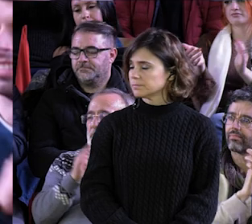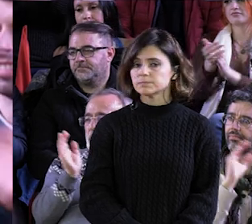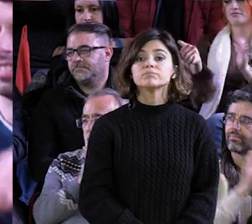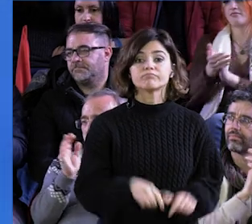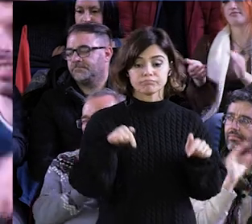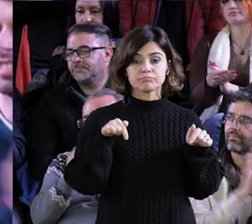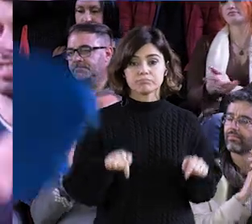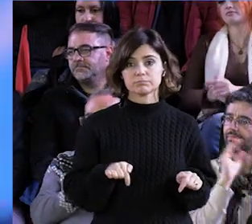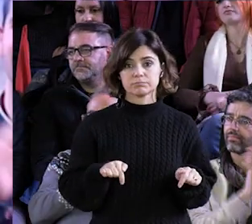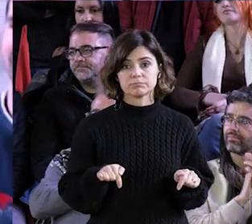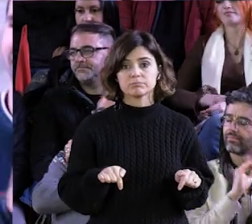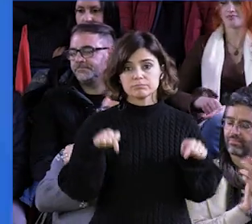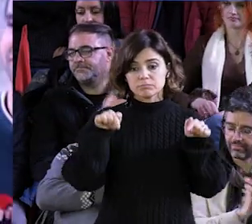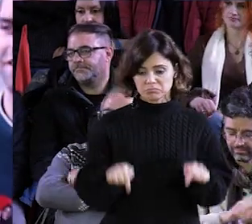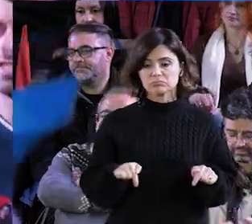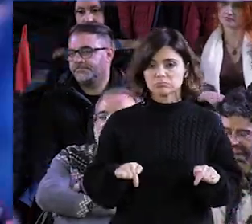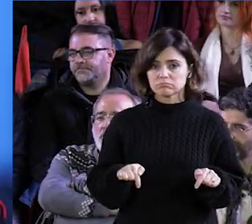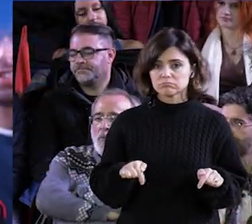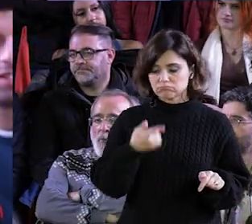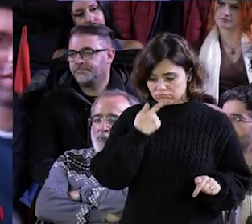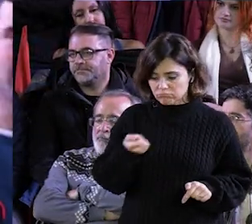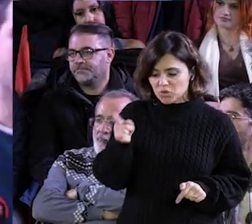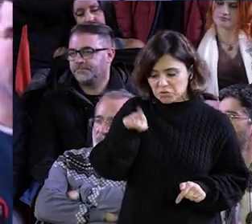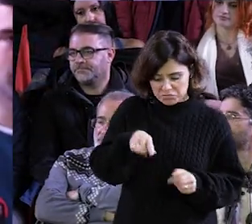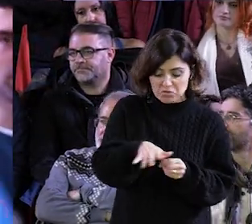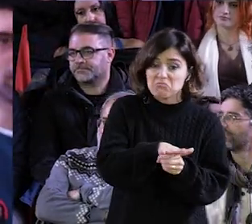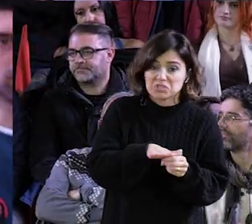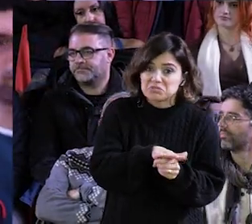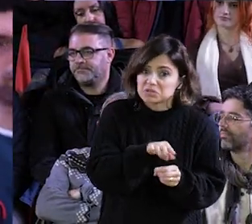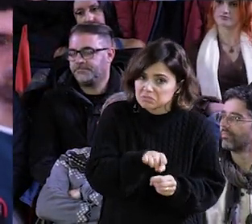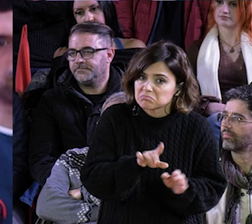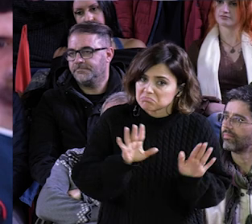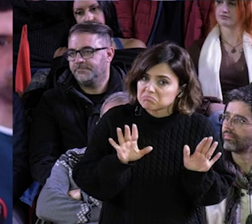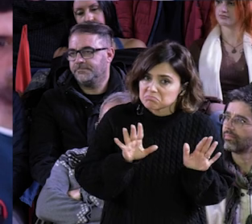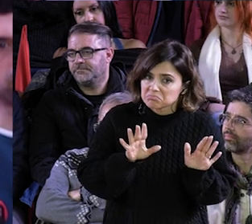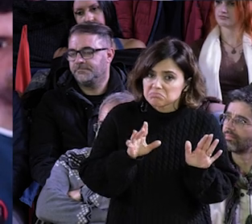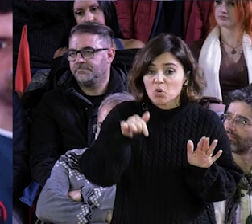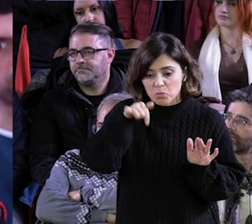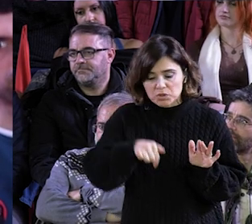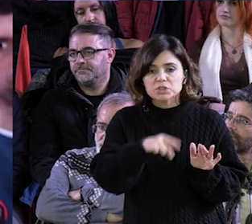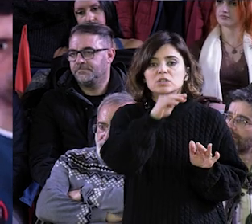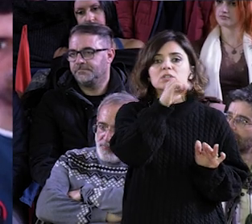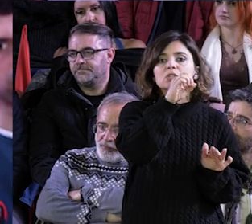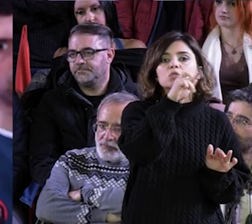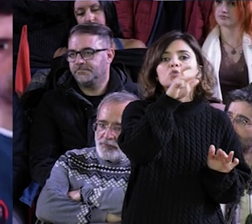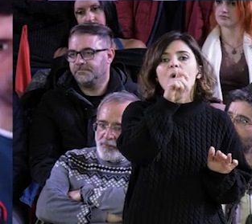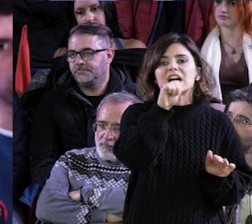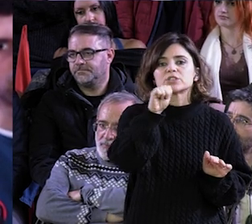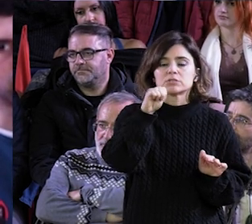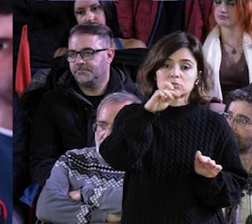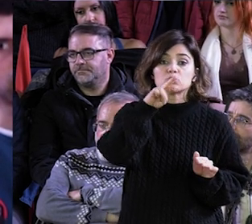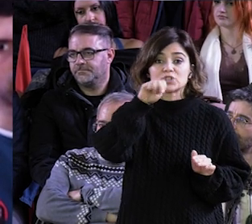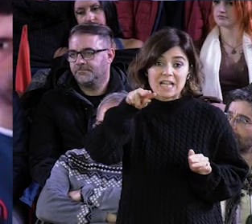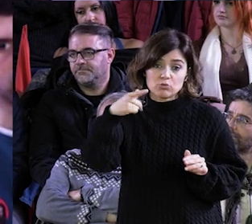E hoje mesmo tivemos mais um destes casos caricatos. Hoje mesmo, Soares dos Santos, um dos tais donos do Pingo Doce que